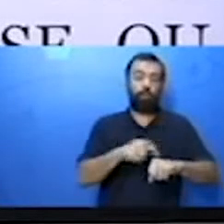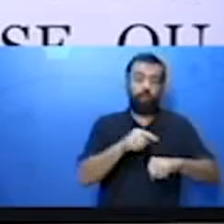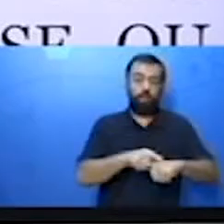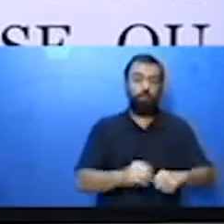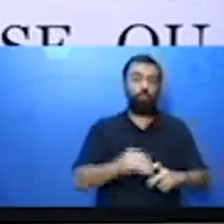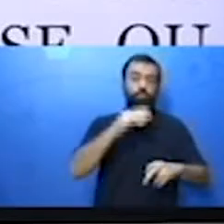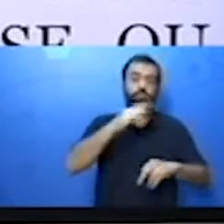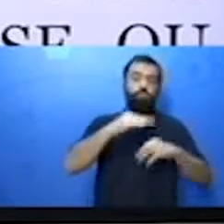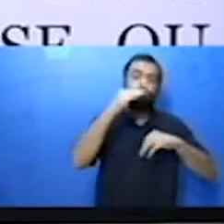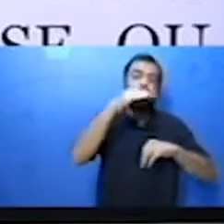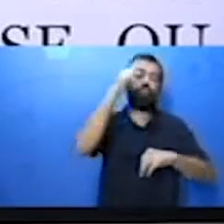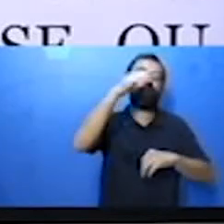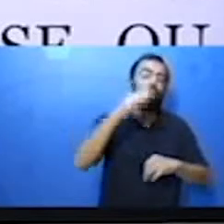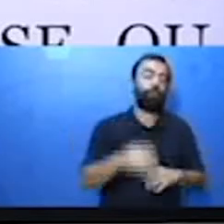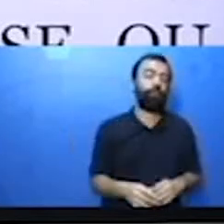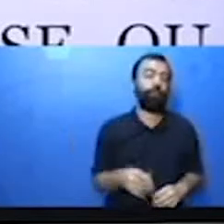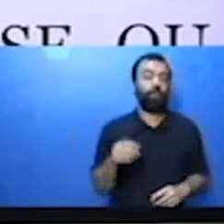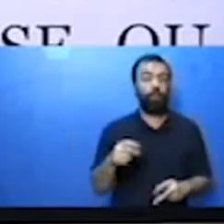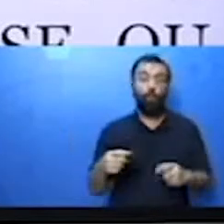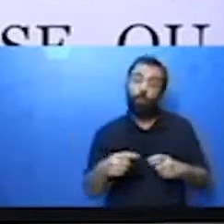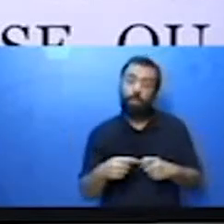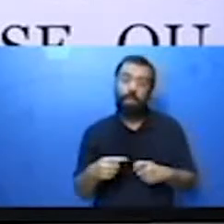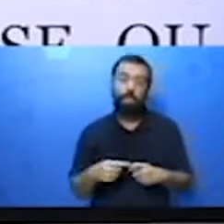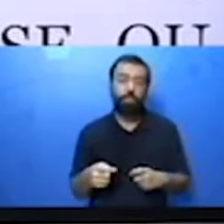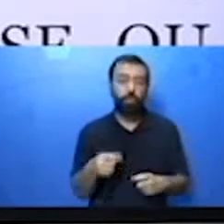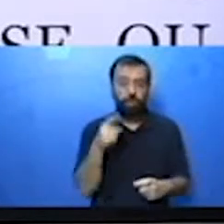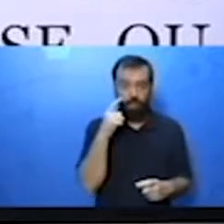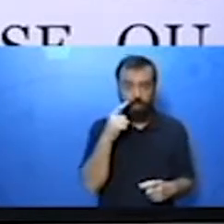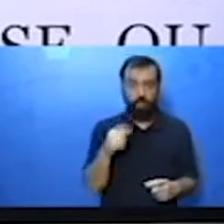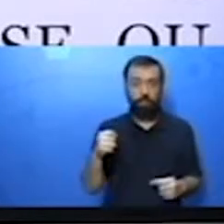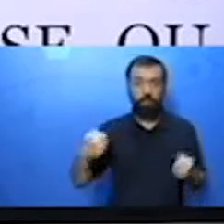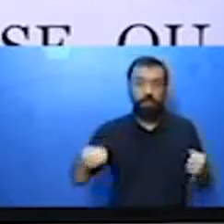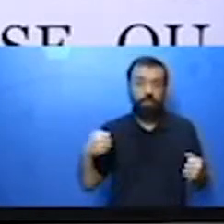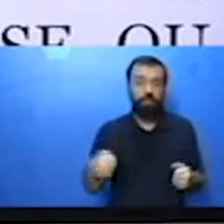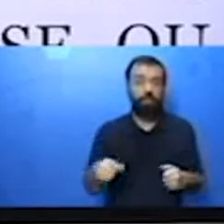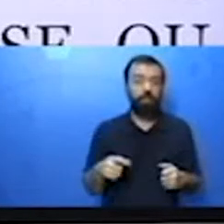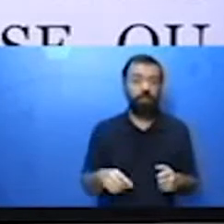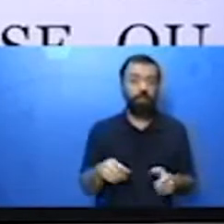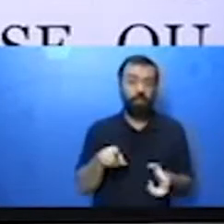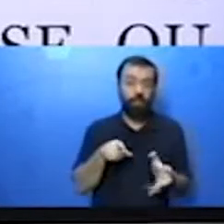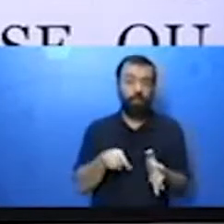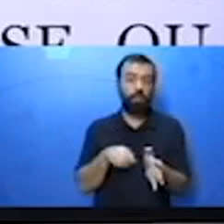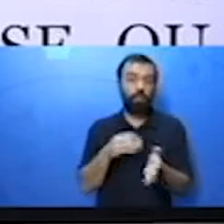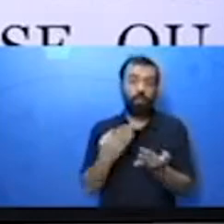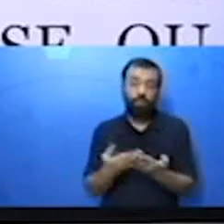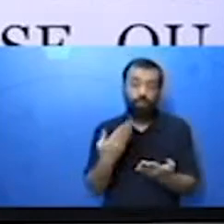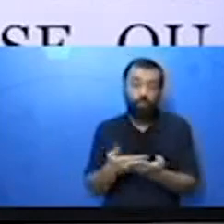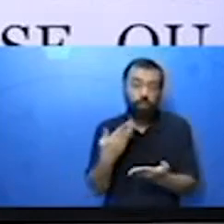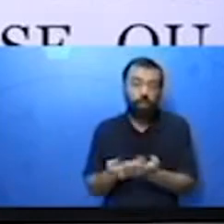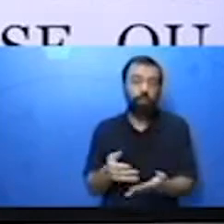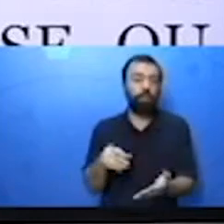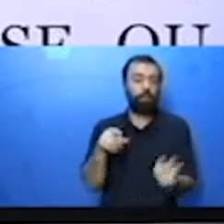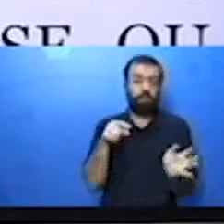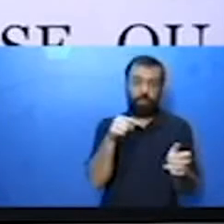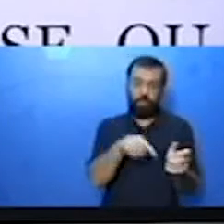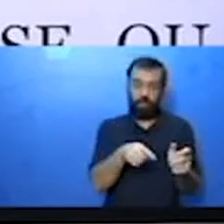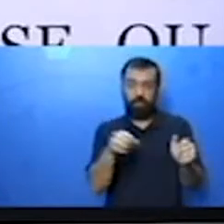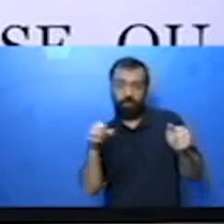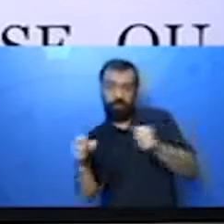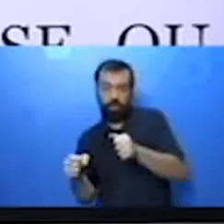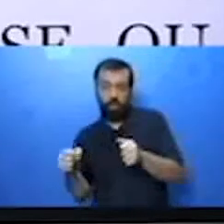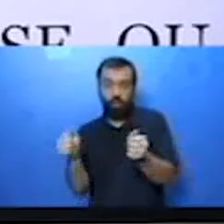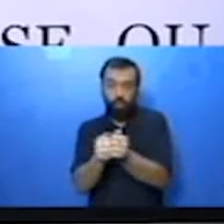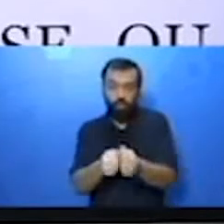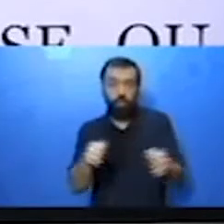com frequência para checar se pode ou não usar esse ou aquele remédio em conjunto.